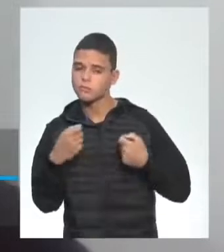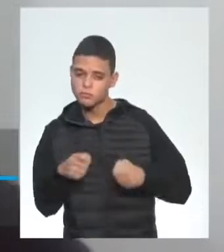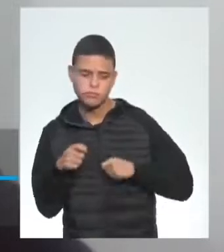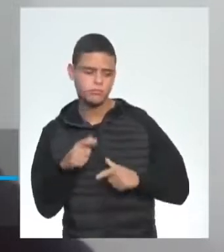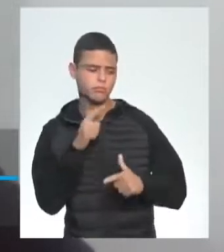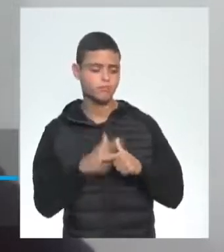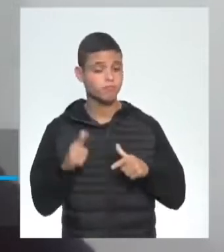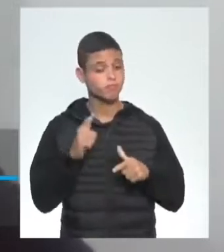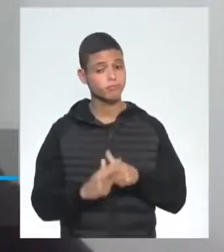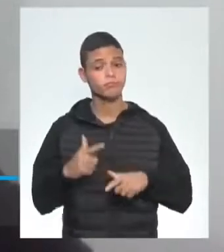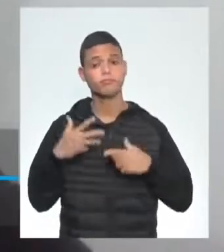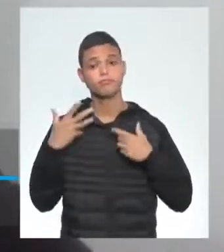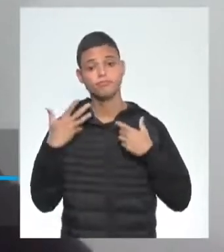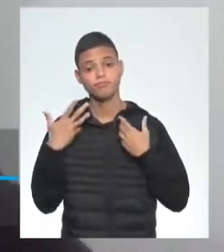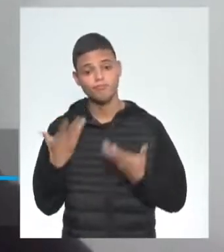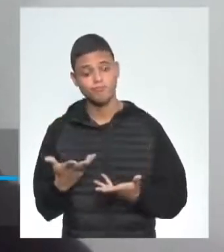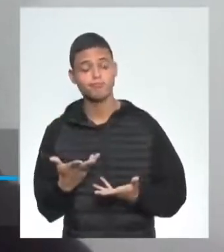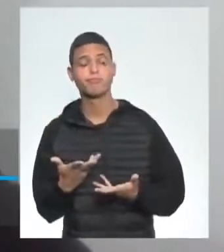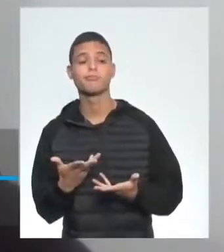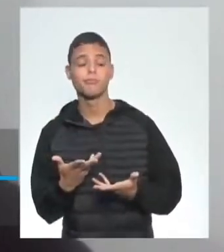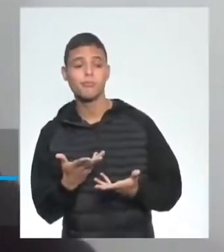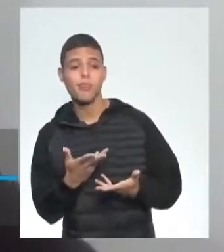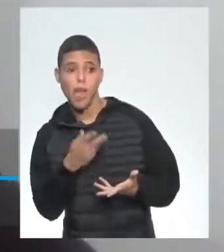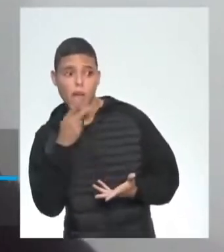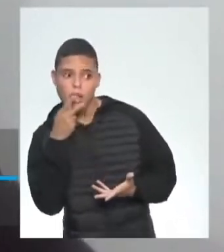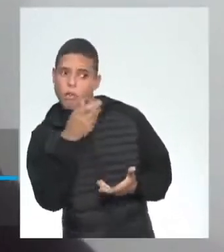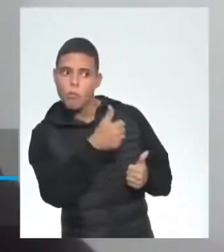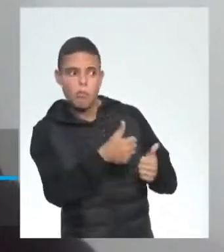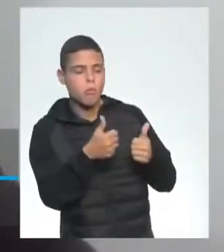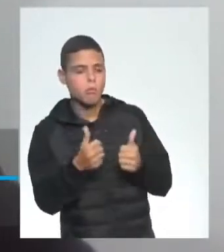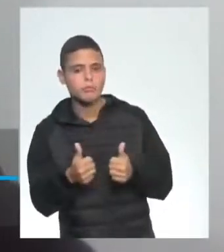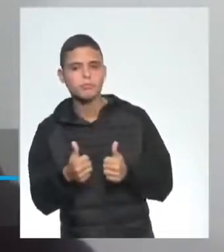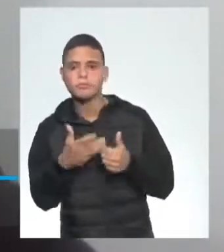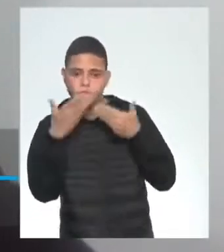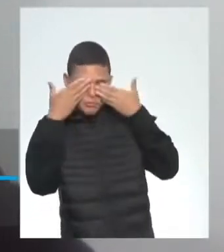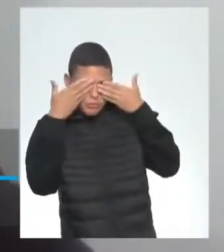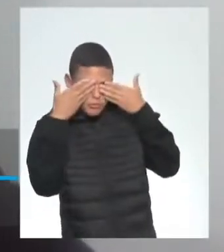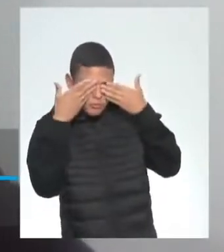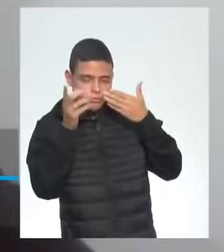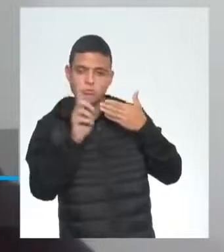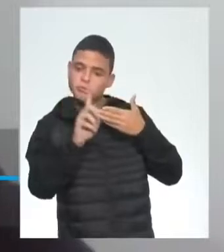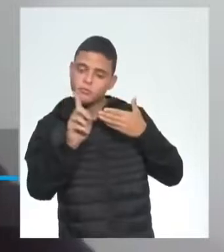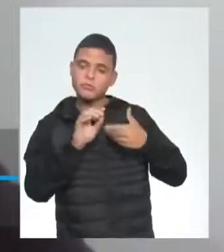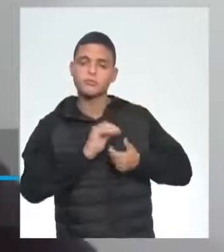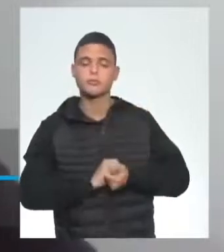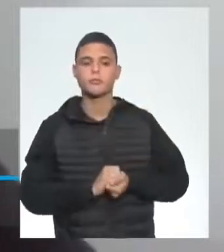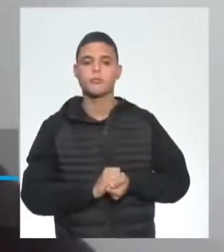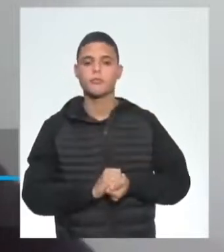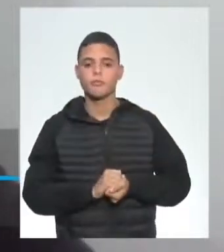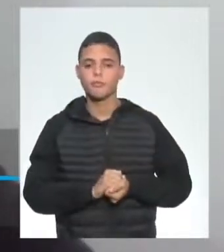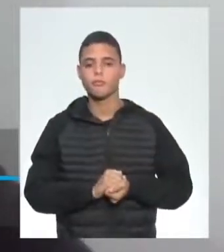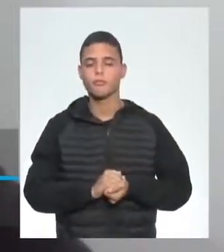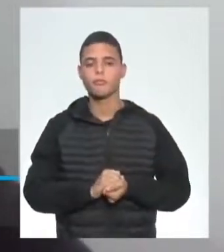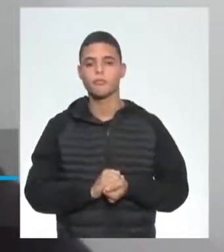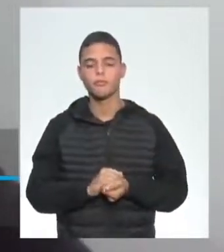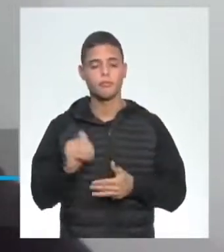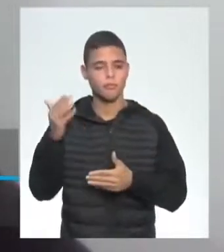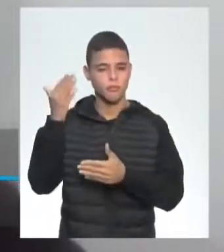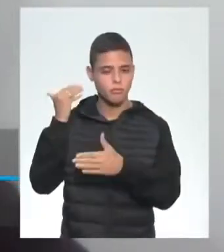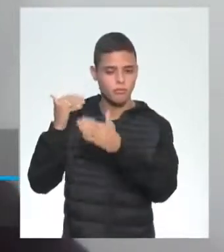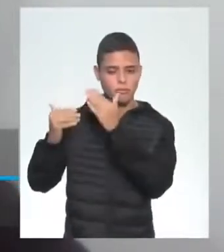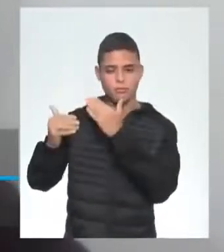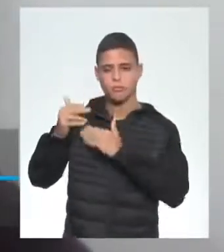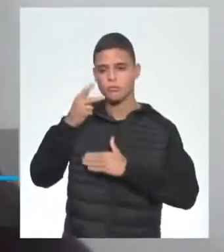problemas. Claro, não elogiar de forma cega, como naquele Minha Terra Tem Palmeiras, onde tentou Sabiá, né, e a gente deu nessas aulas